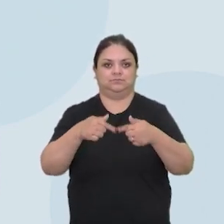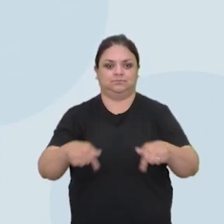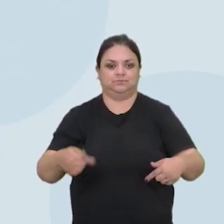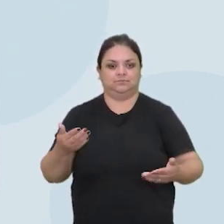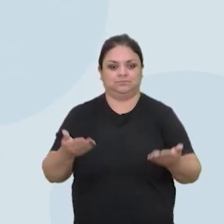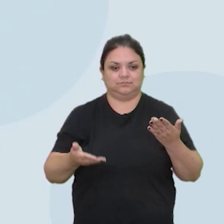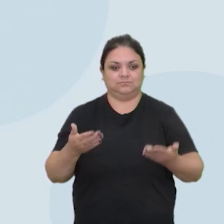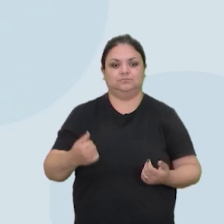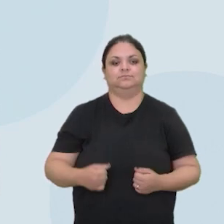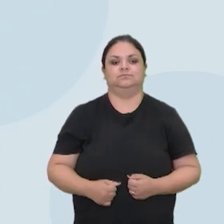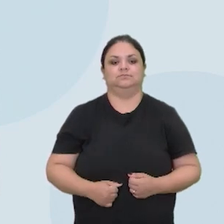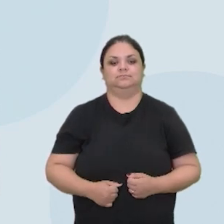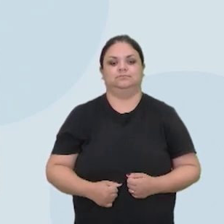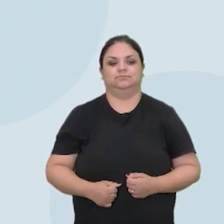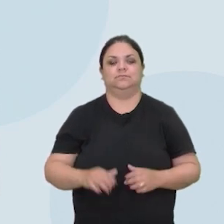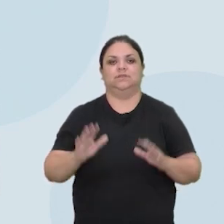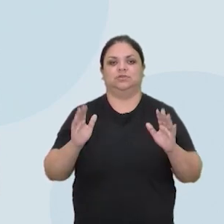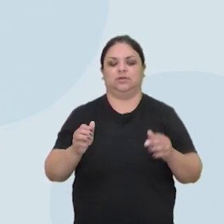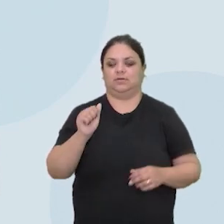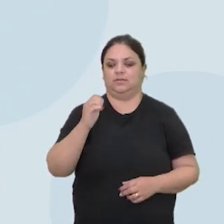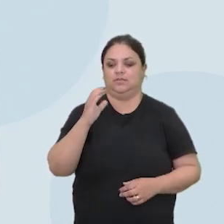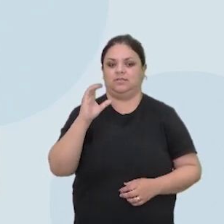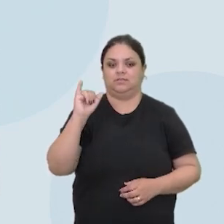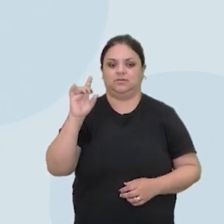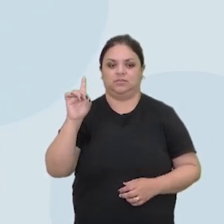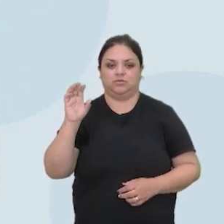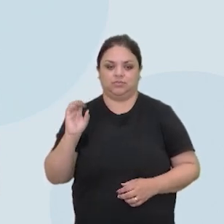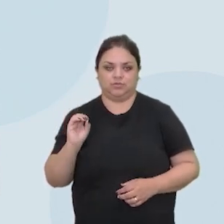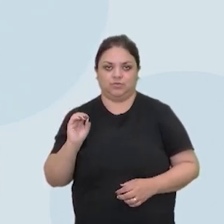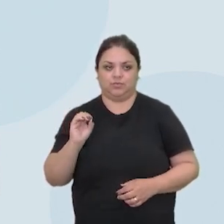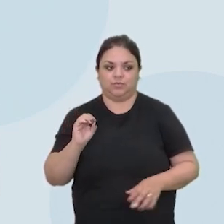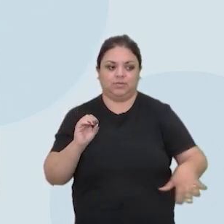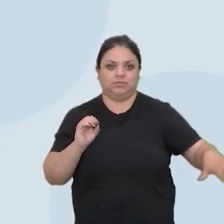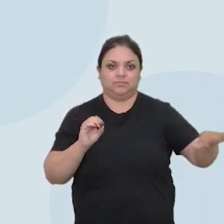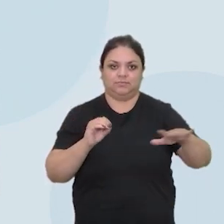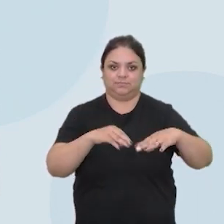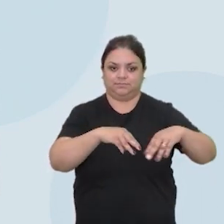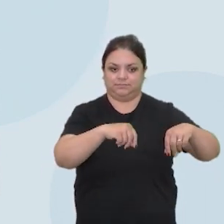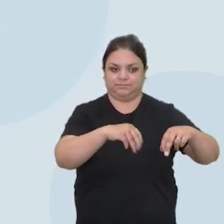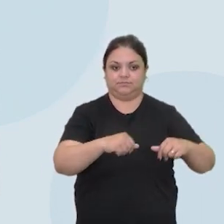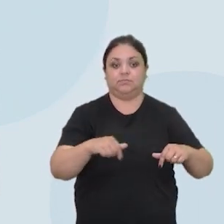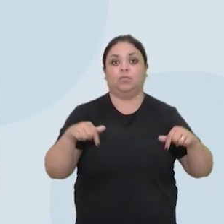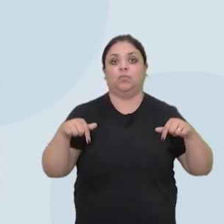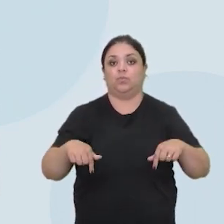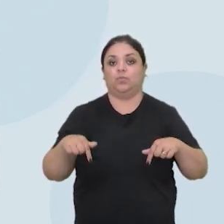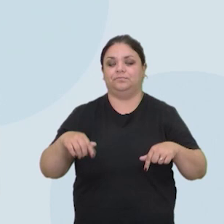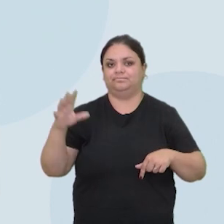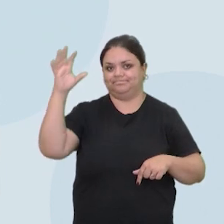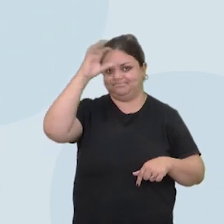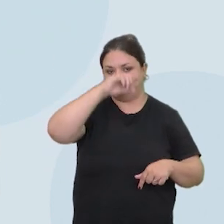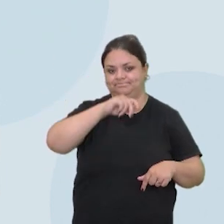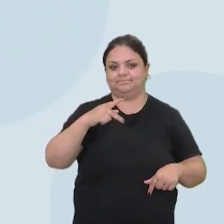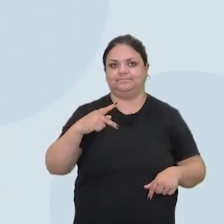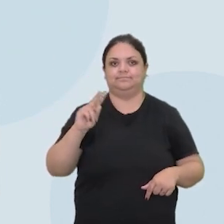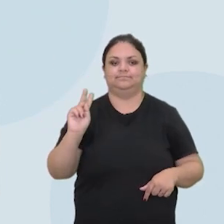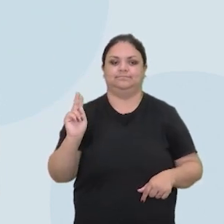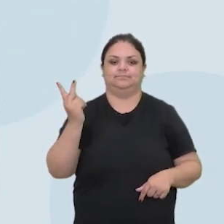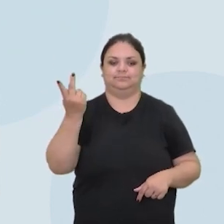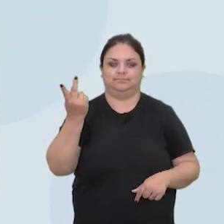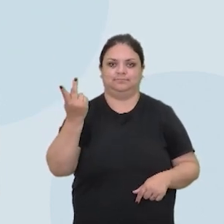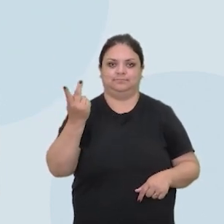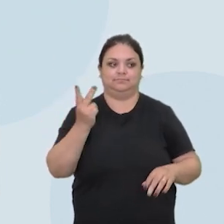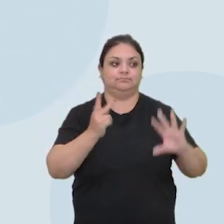depois falamos sobre acidez e basicidade no solo. E claro, hoje a gente vai ver o pH, estudar